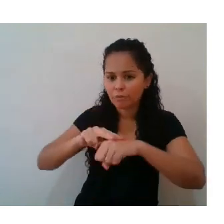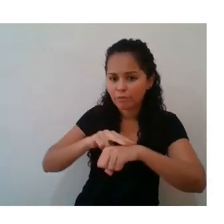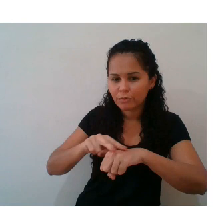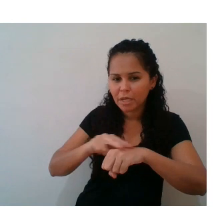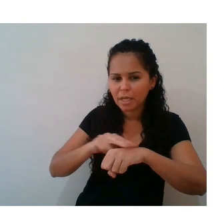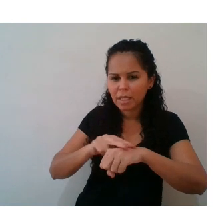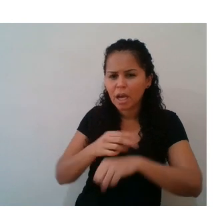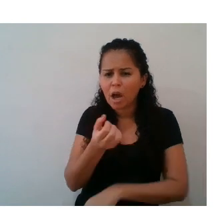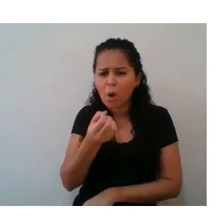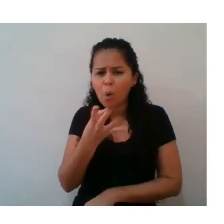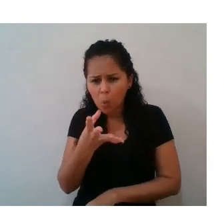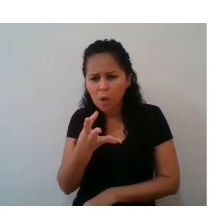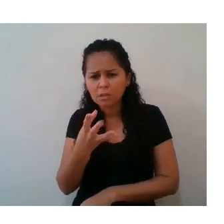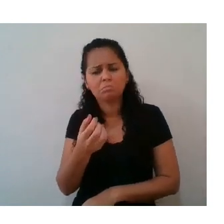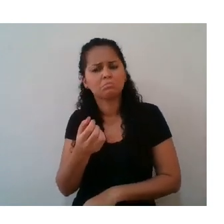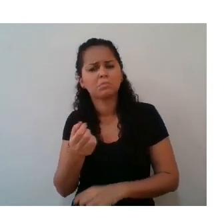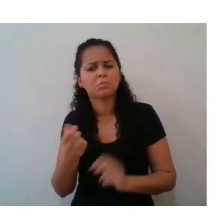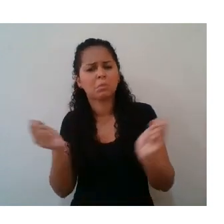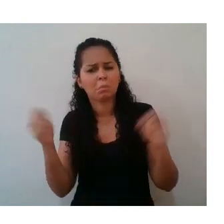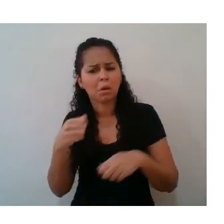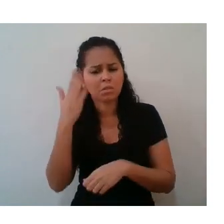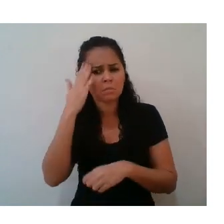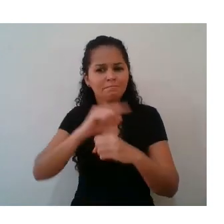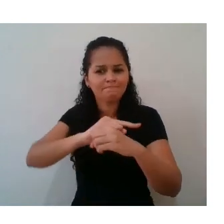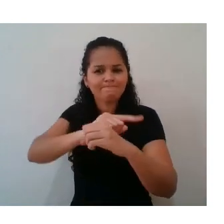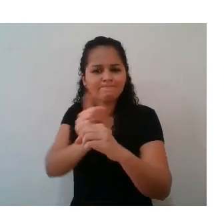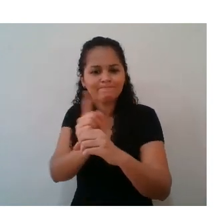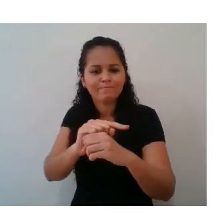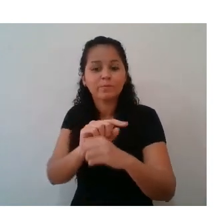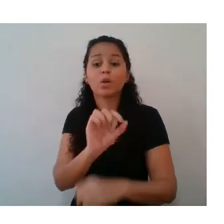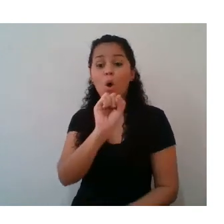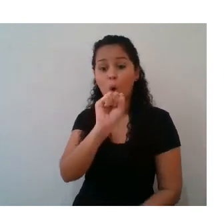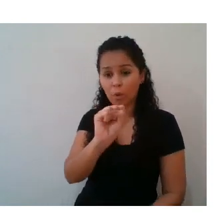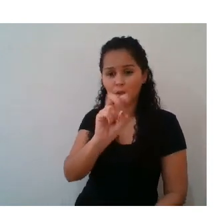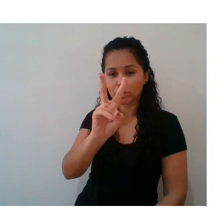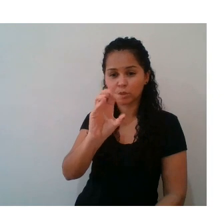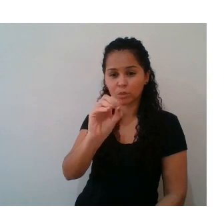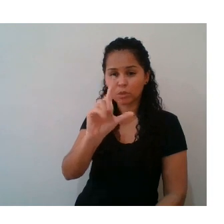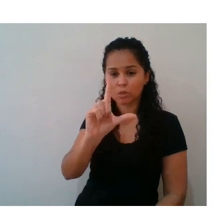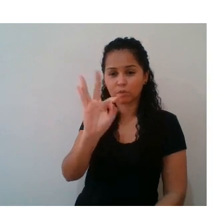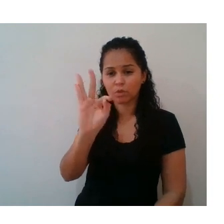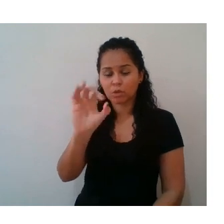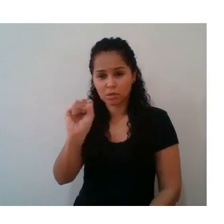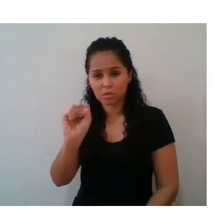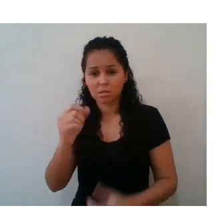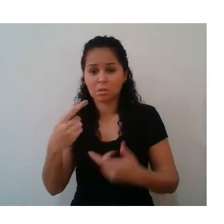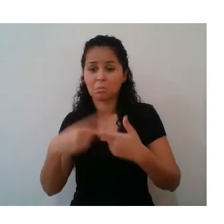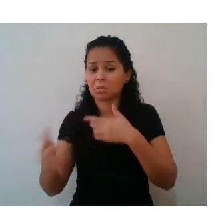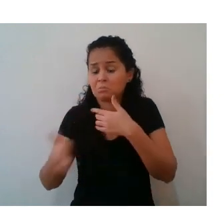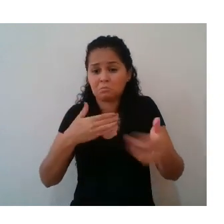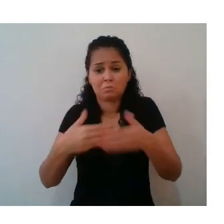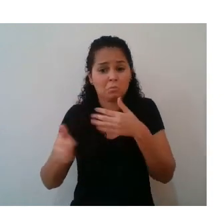verdinho, quanto vale a medição do voltímetro? Vale 8 volts, porque não me interessa o que está acontecendo